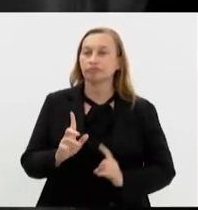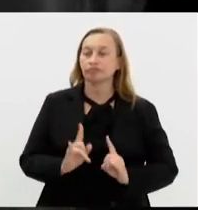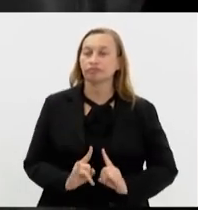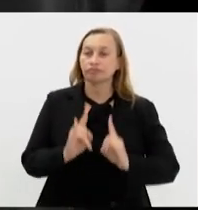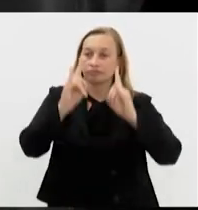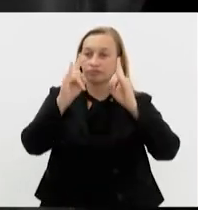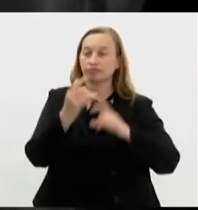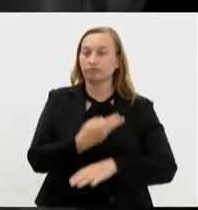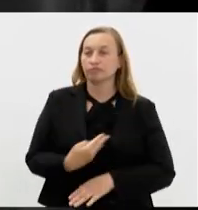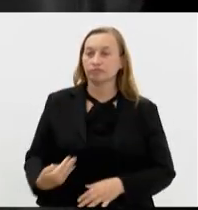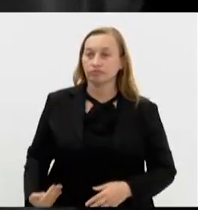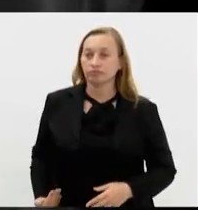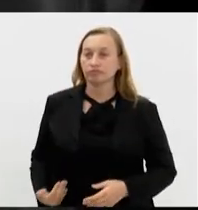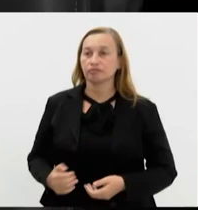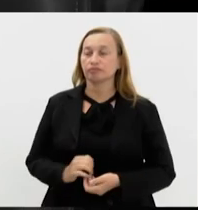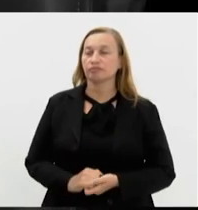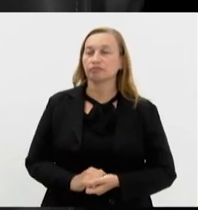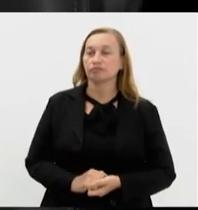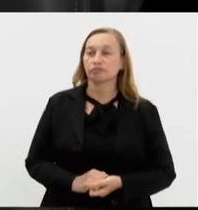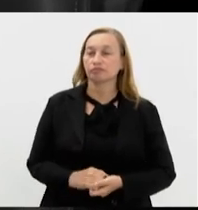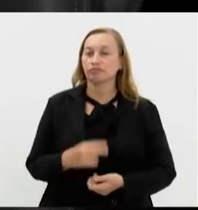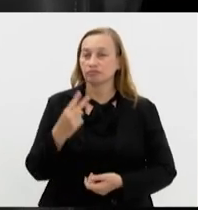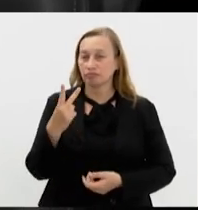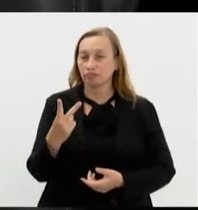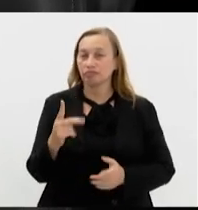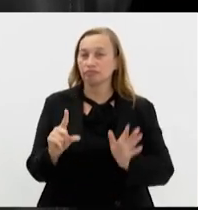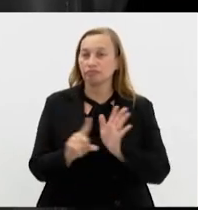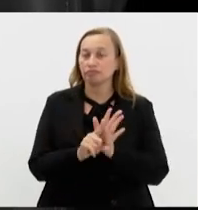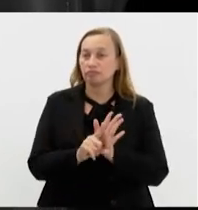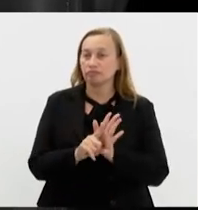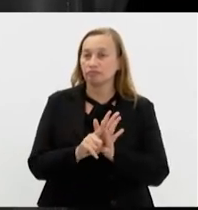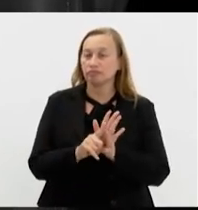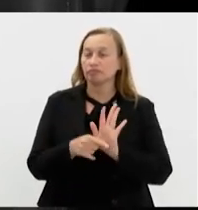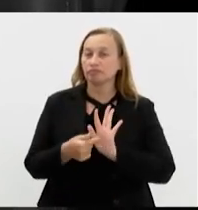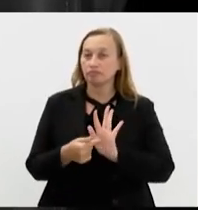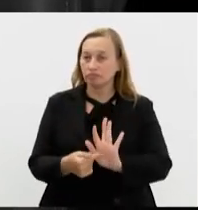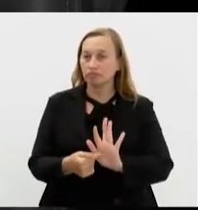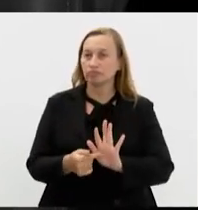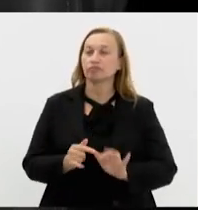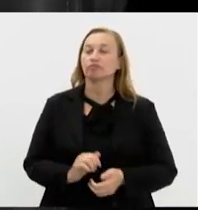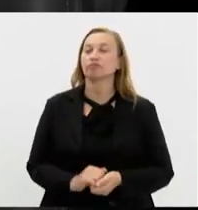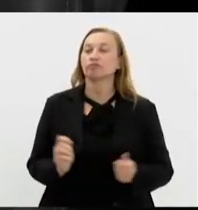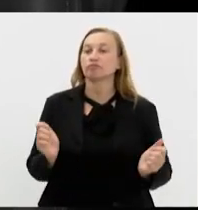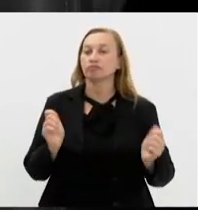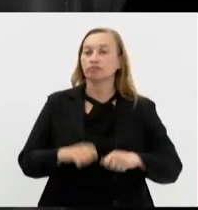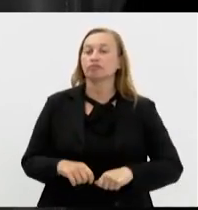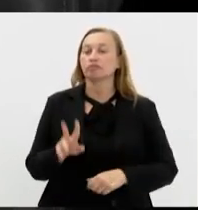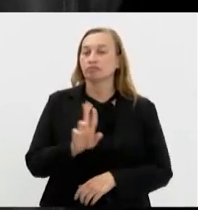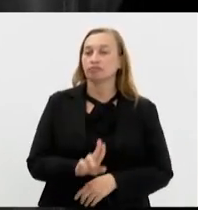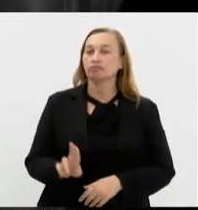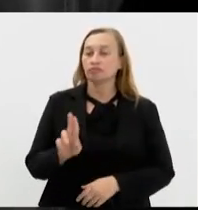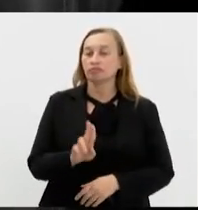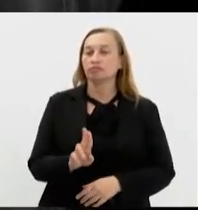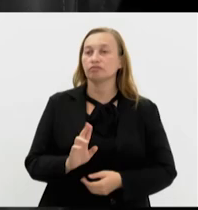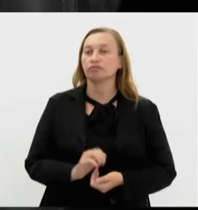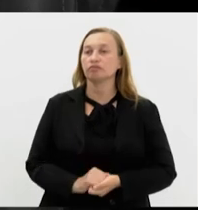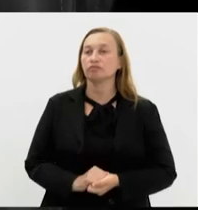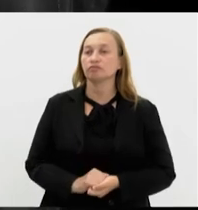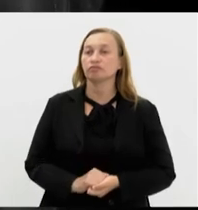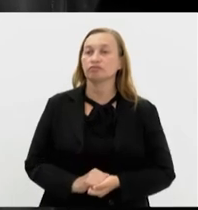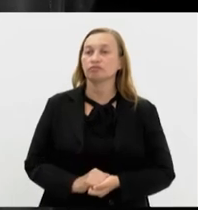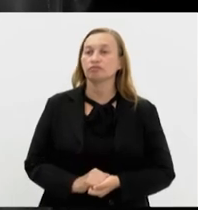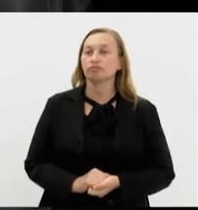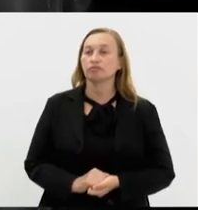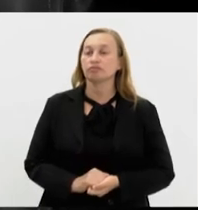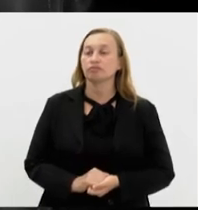públicos esses dois que a lei destaca a possibilidade do uso desses prédios públicos para As